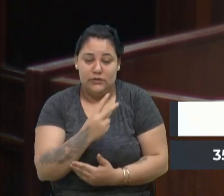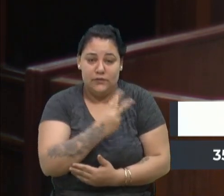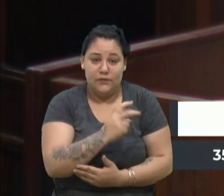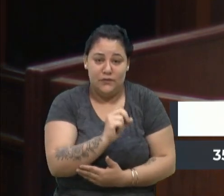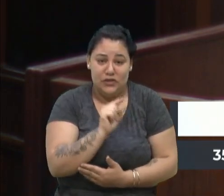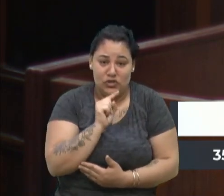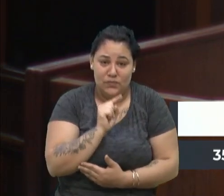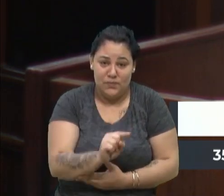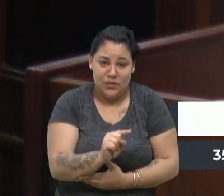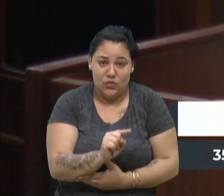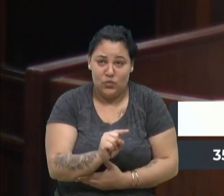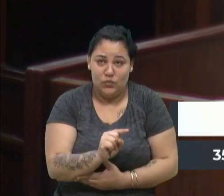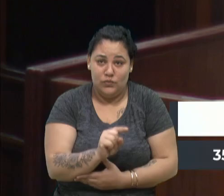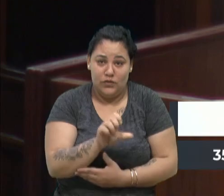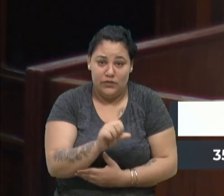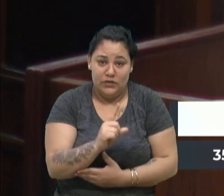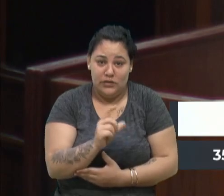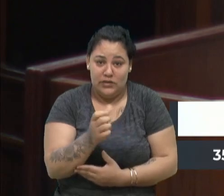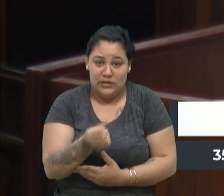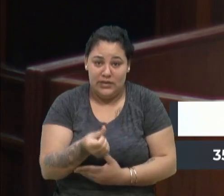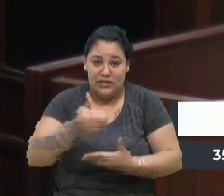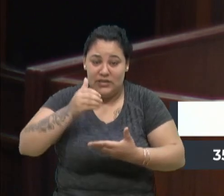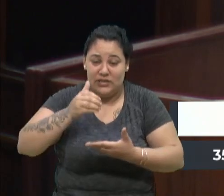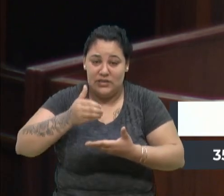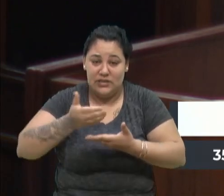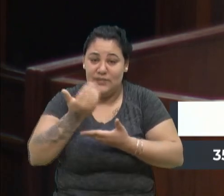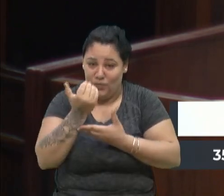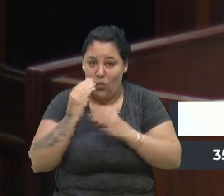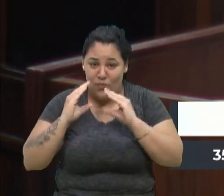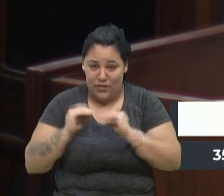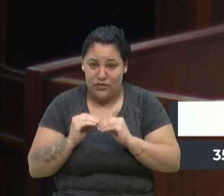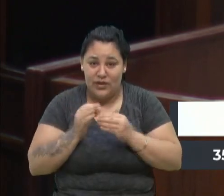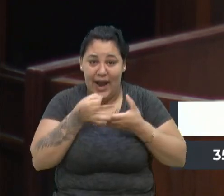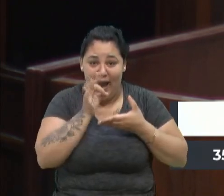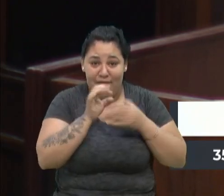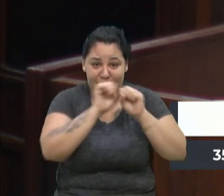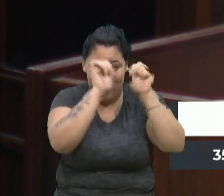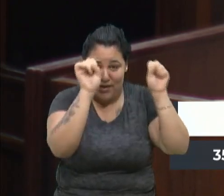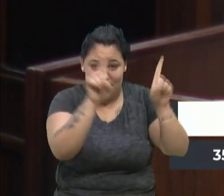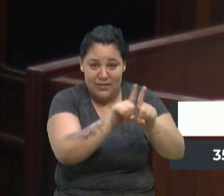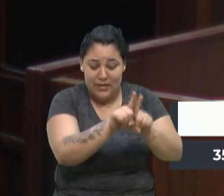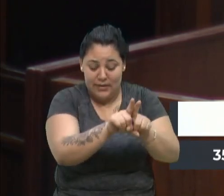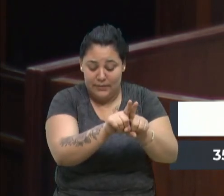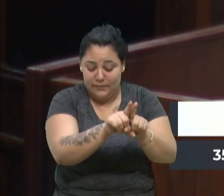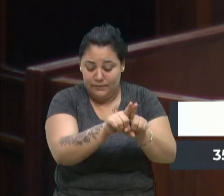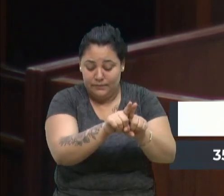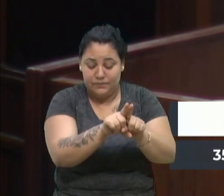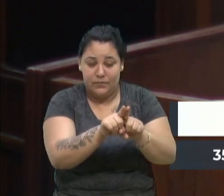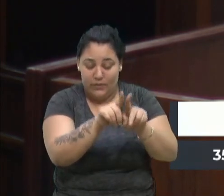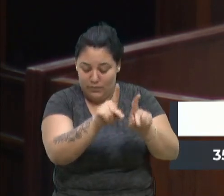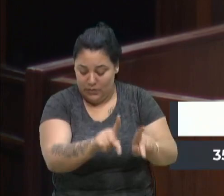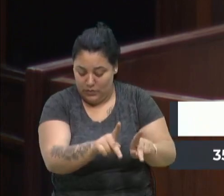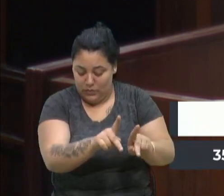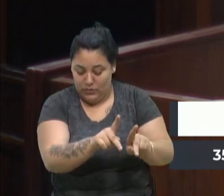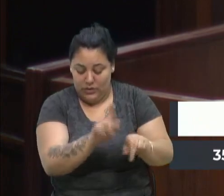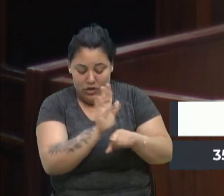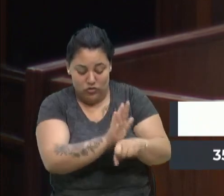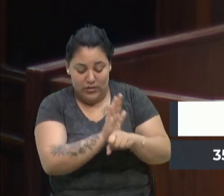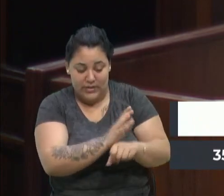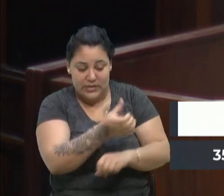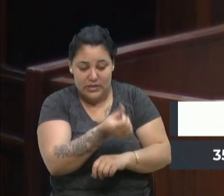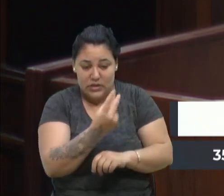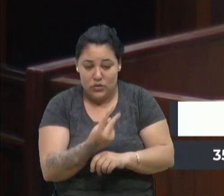20.916 jantares e cafés da manhã. Uma média de pessoas acolhidas, 62 pessoas acolhidas pela